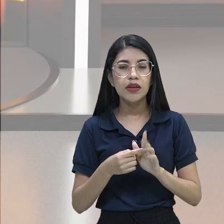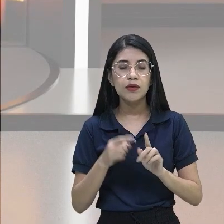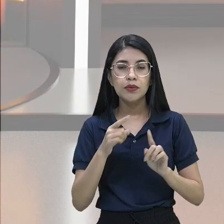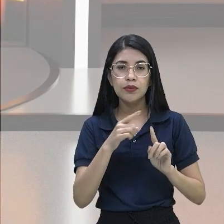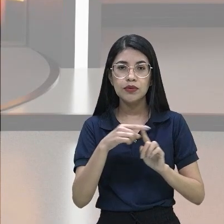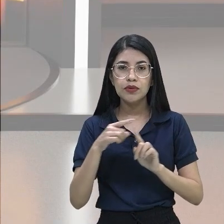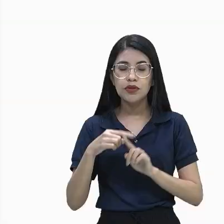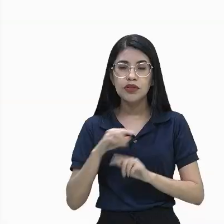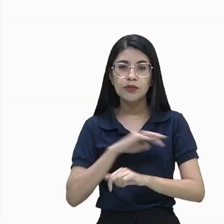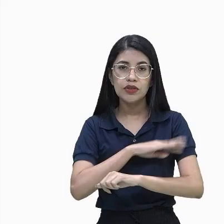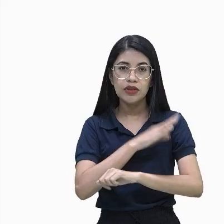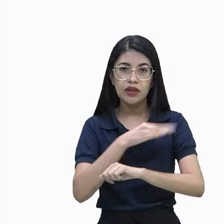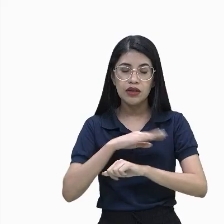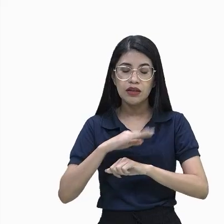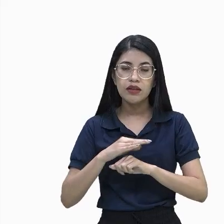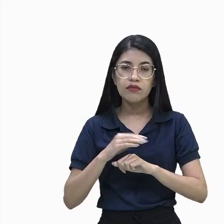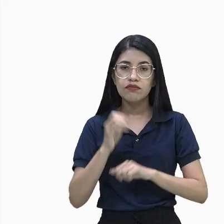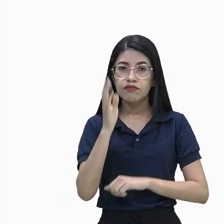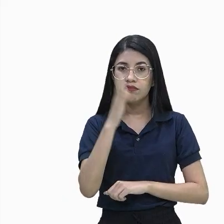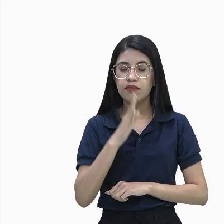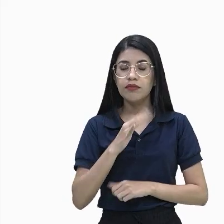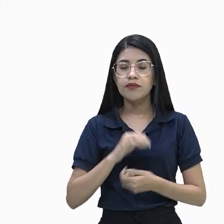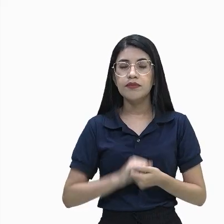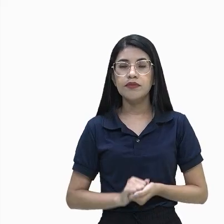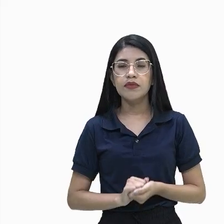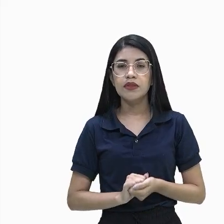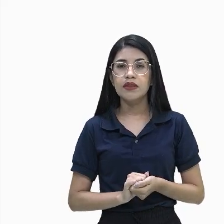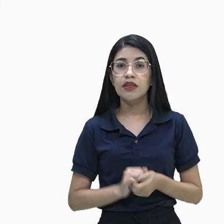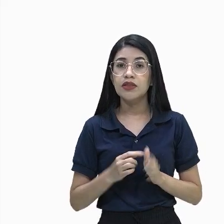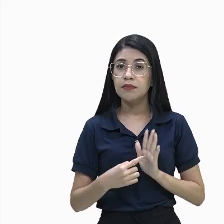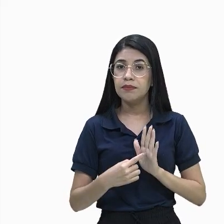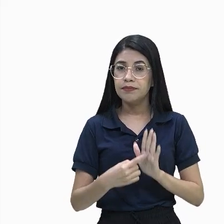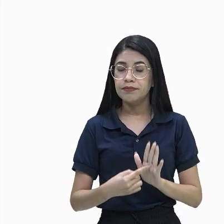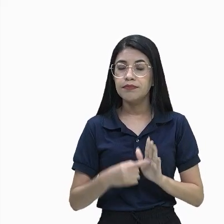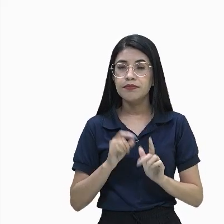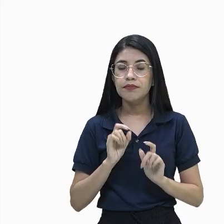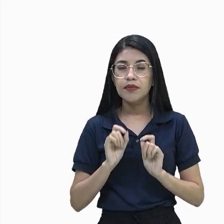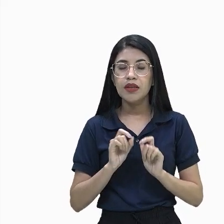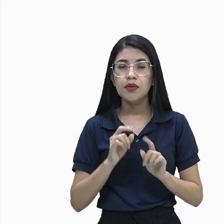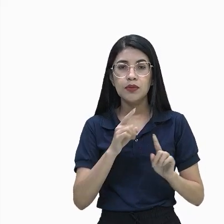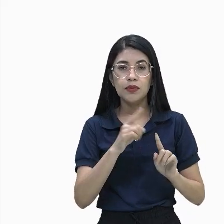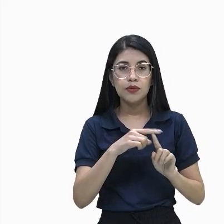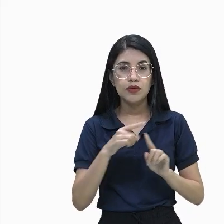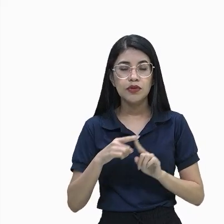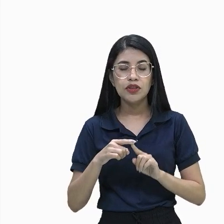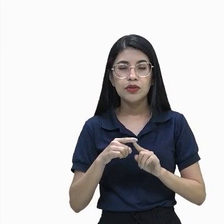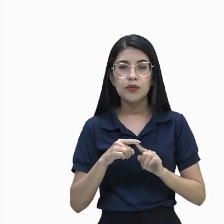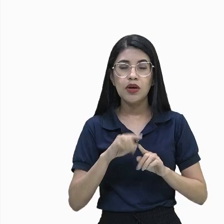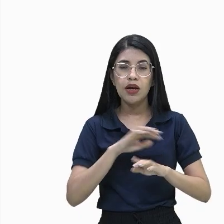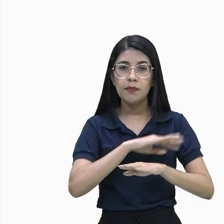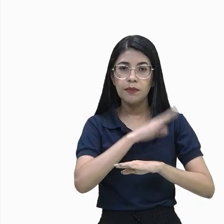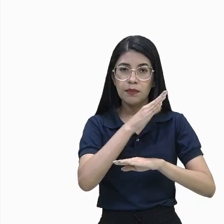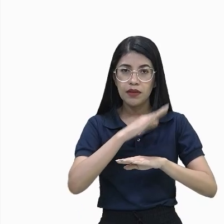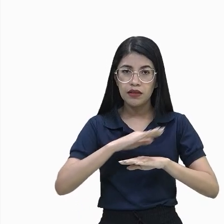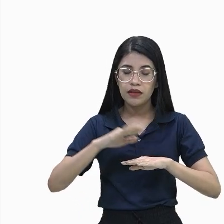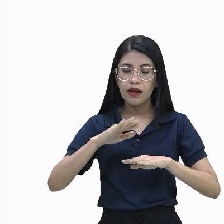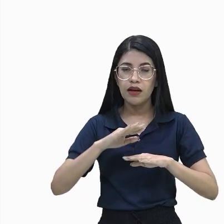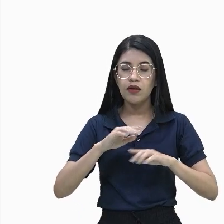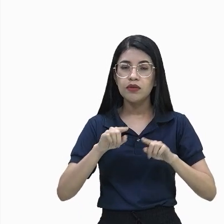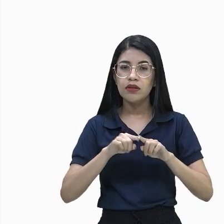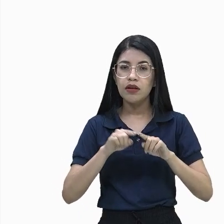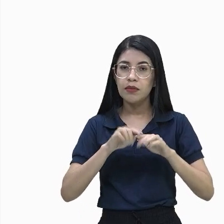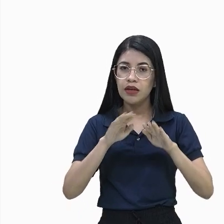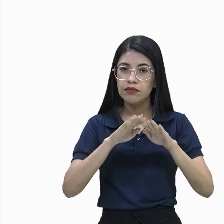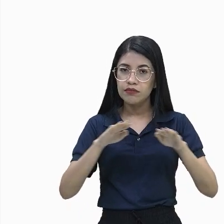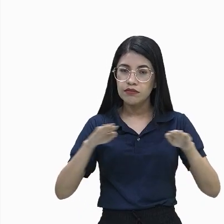Brasil, tá? Que a gente já acabou de ver, que vai estar classificando os planaltos, as planícies e as depressões.